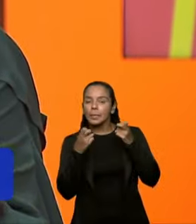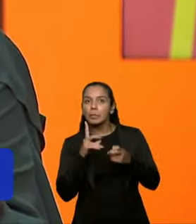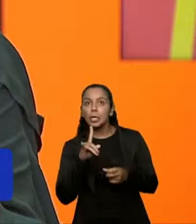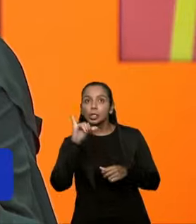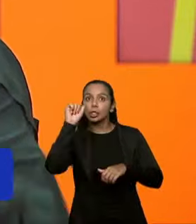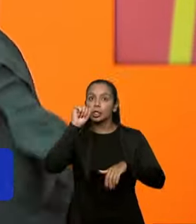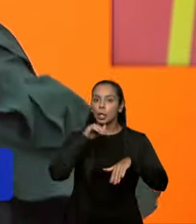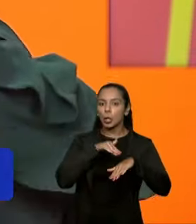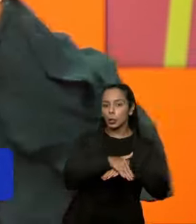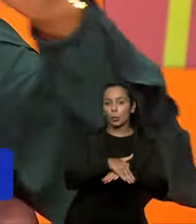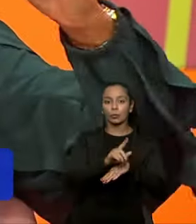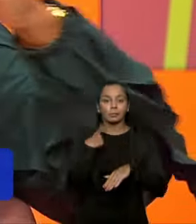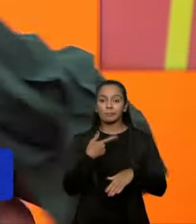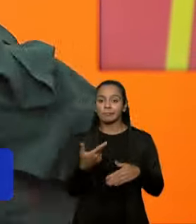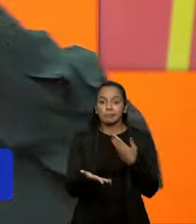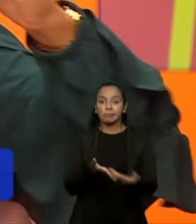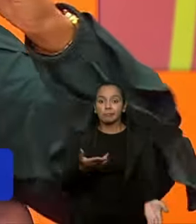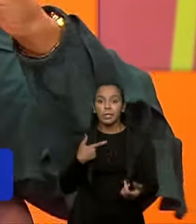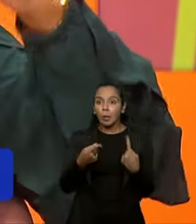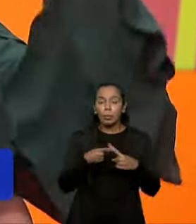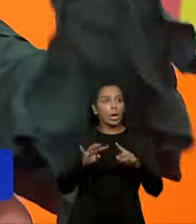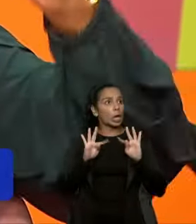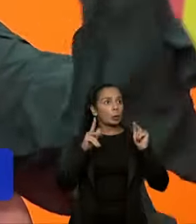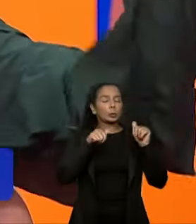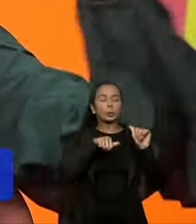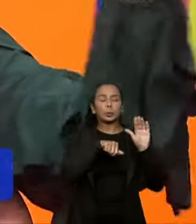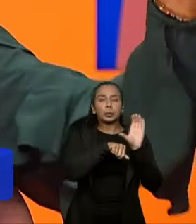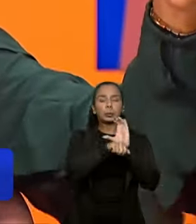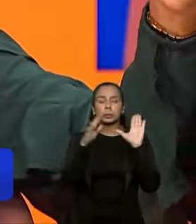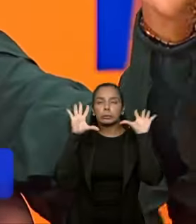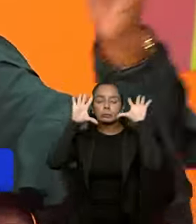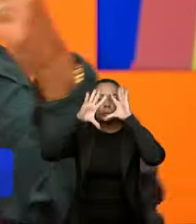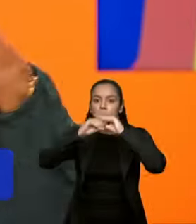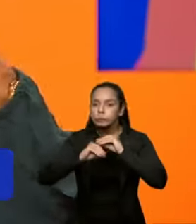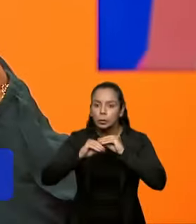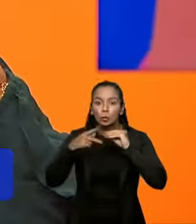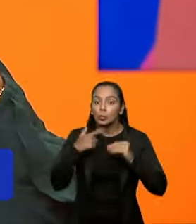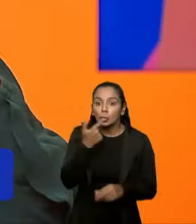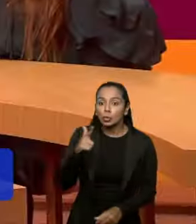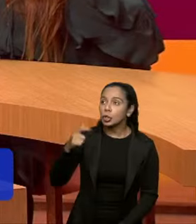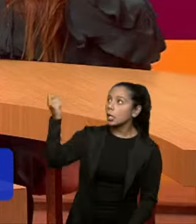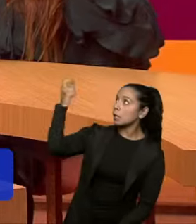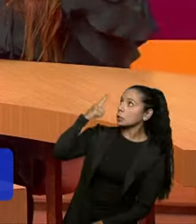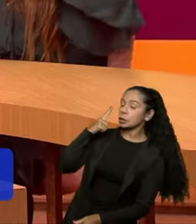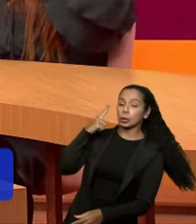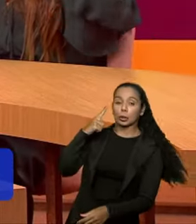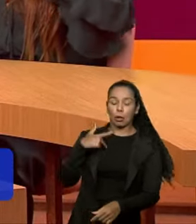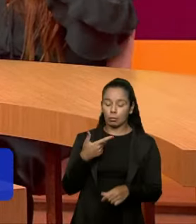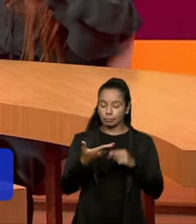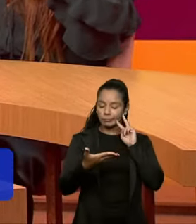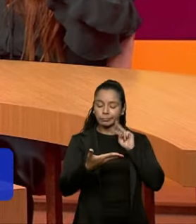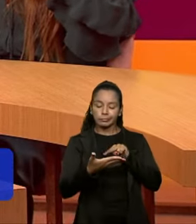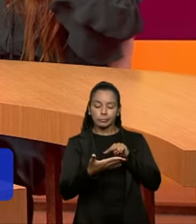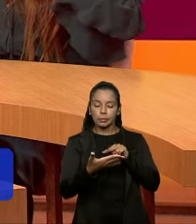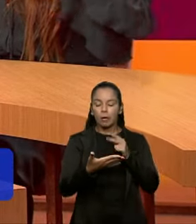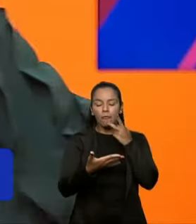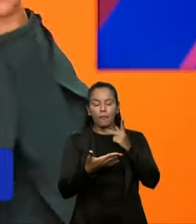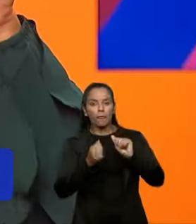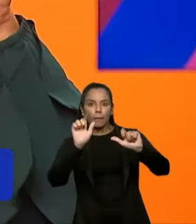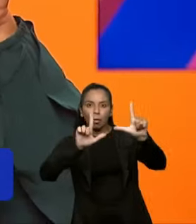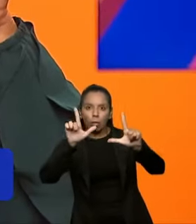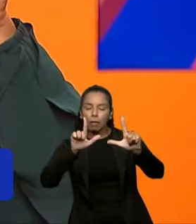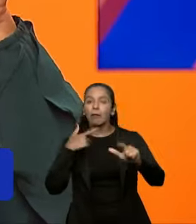gente perdeu isso, a gente ficava no cinza, né? A gente não pegava sol e ficava na tela dizendo para o nosso cérebro,